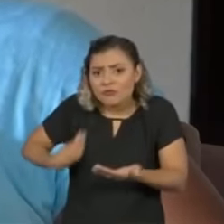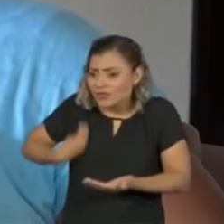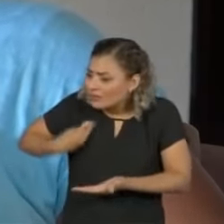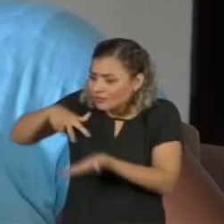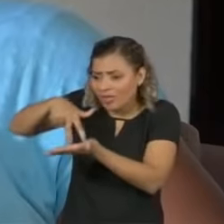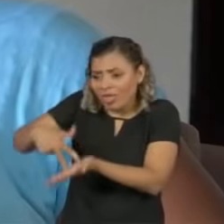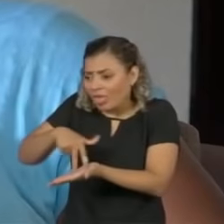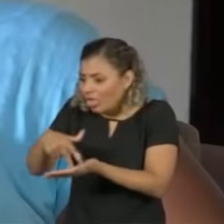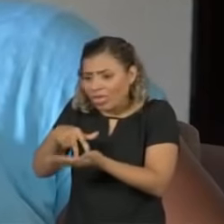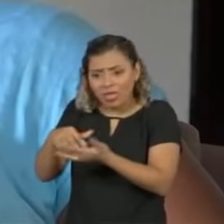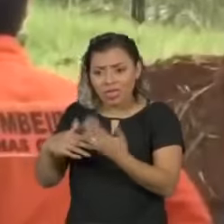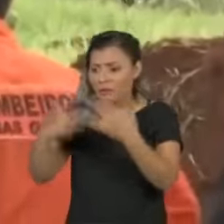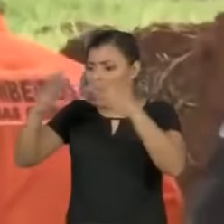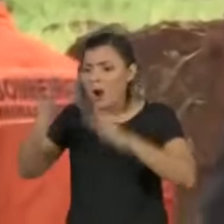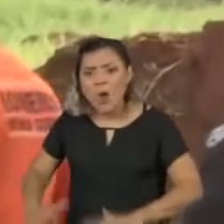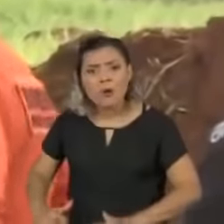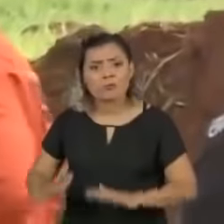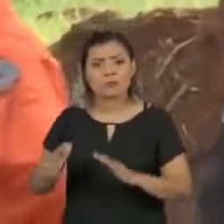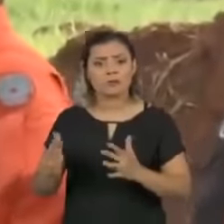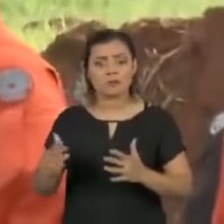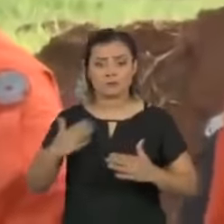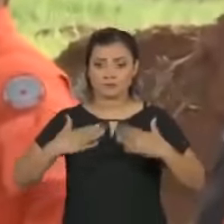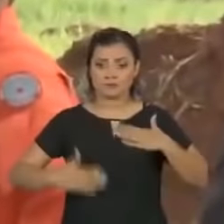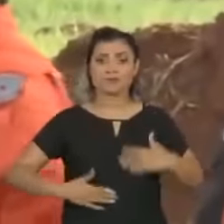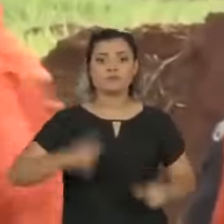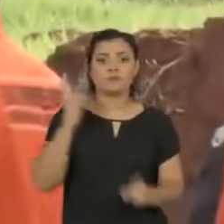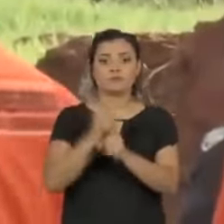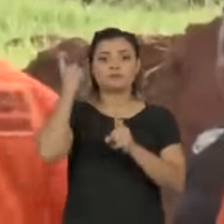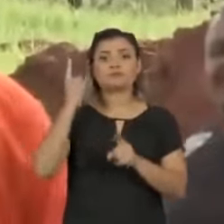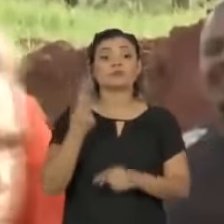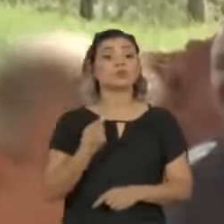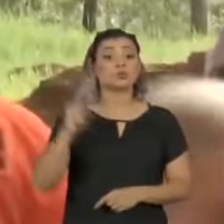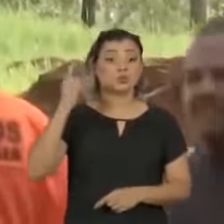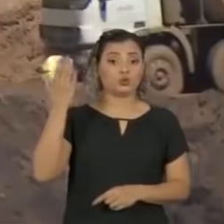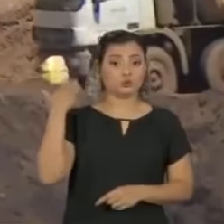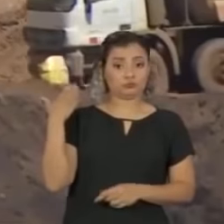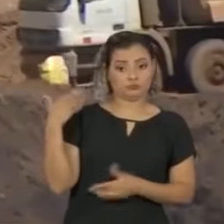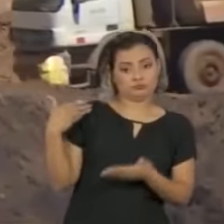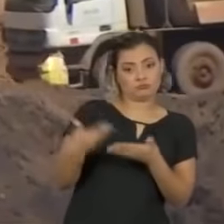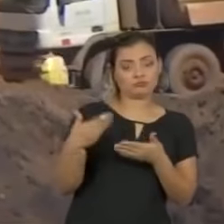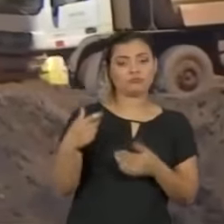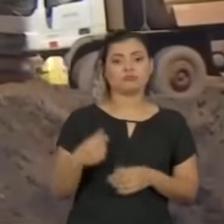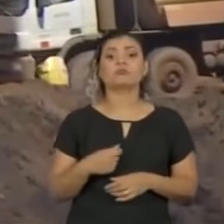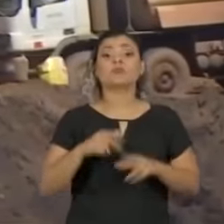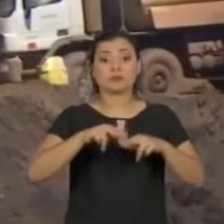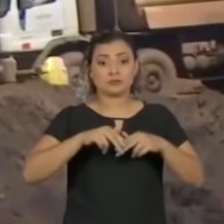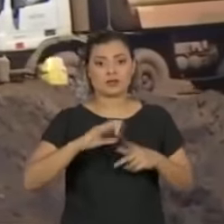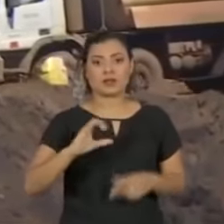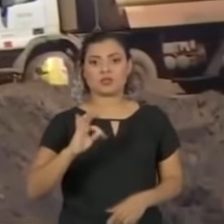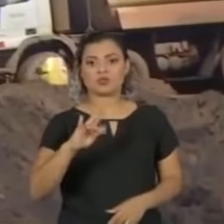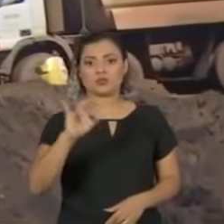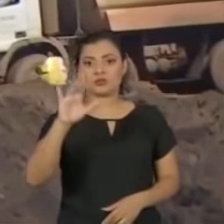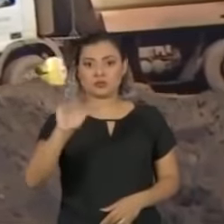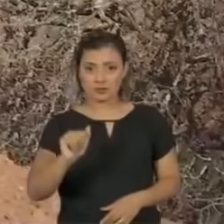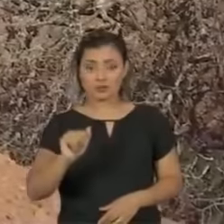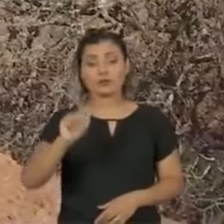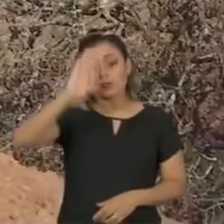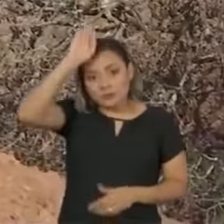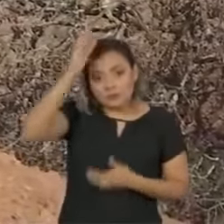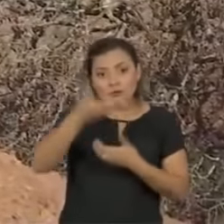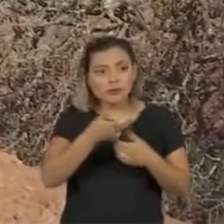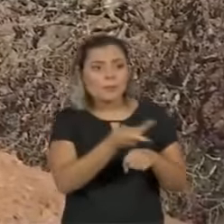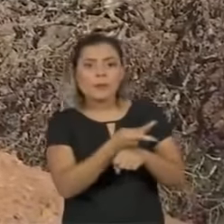sabe como subir os degraus. O corpo de Robert foi um dos últimos localizados. No Parque da Cachoeira, vimos uma equipe dos bombeiros